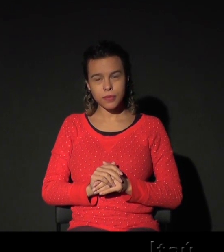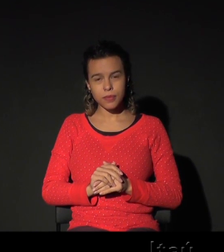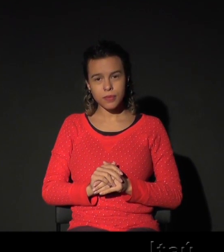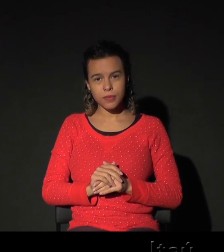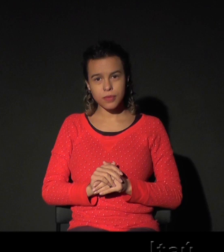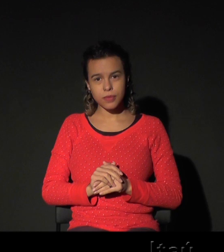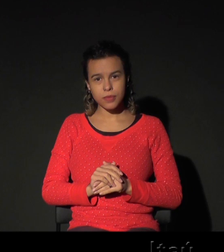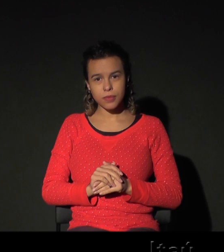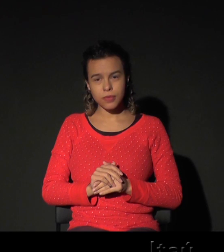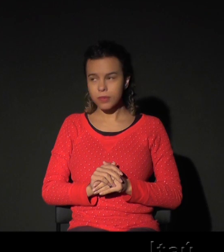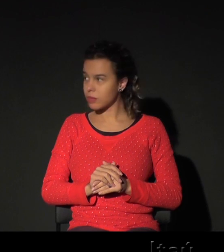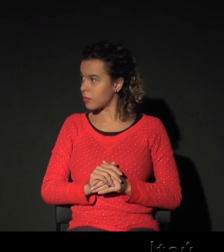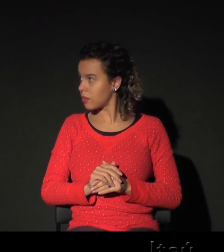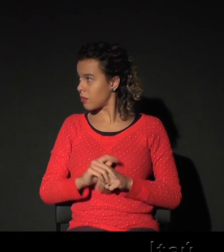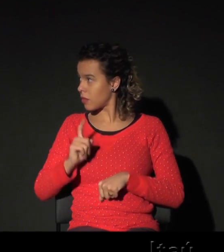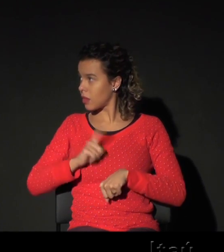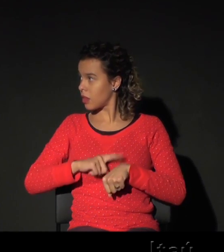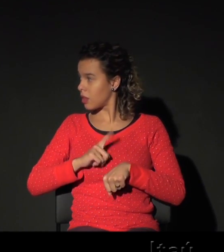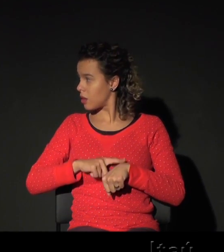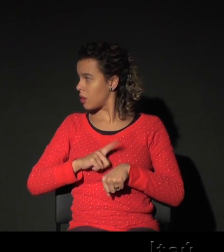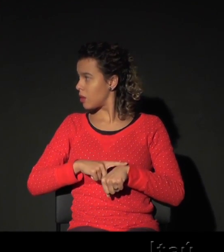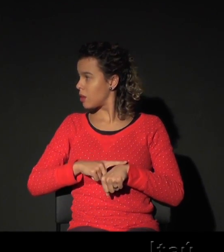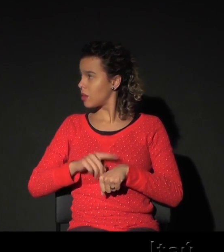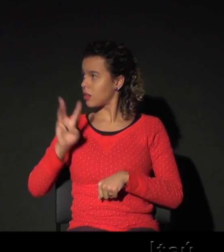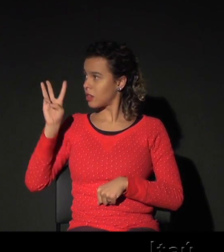rio tem tempo